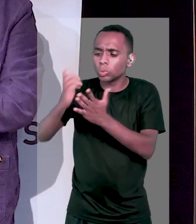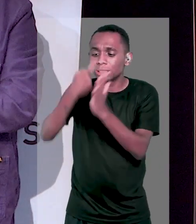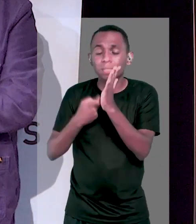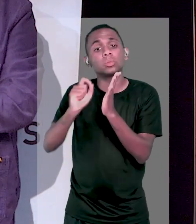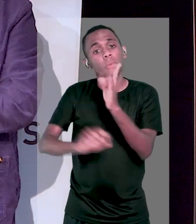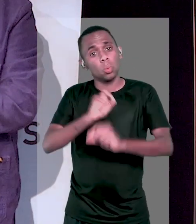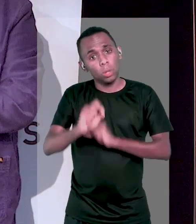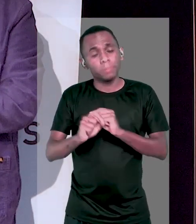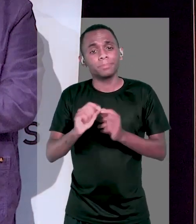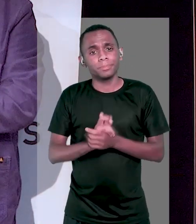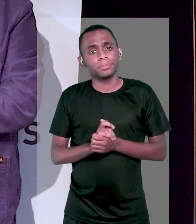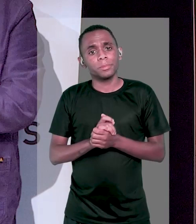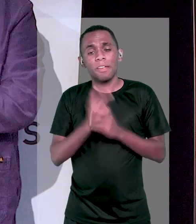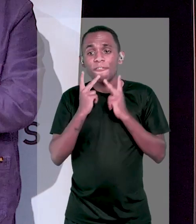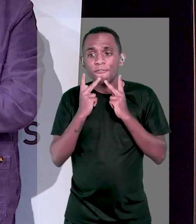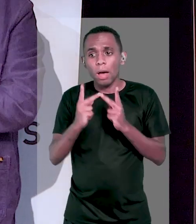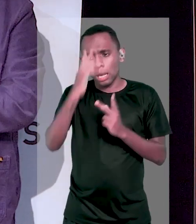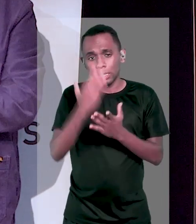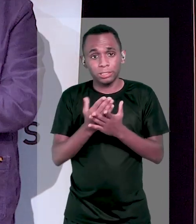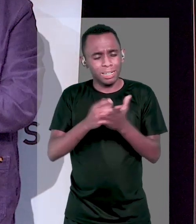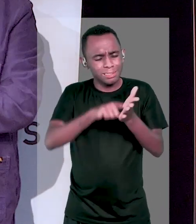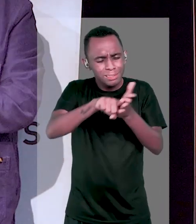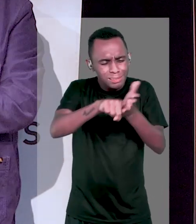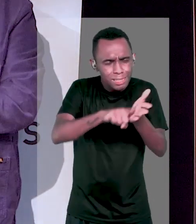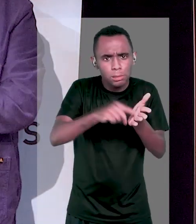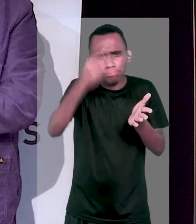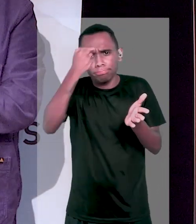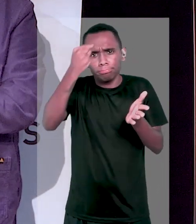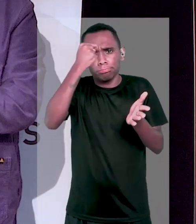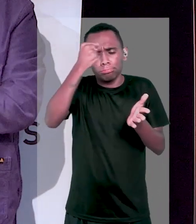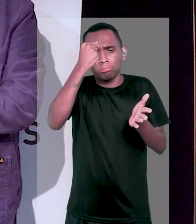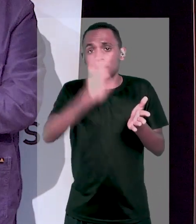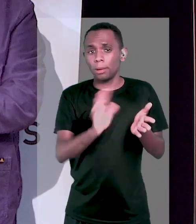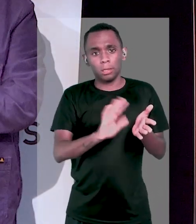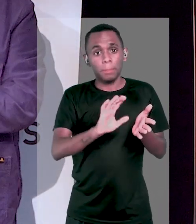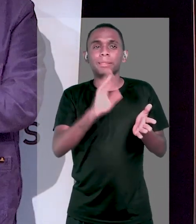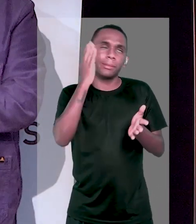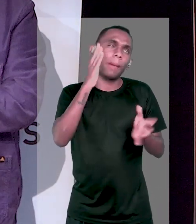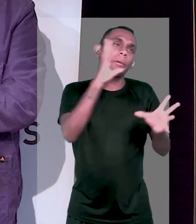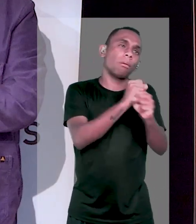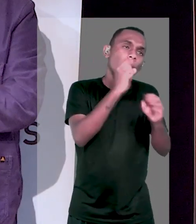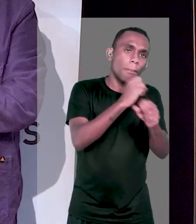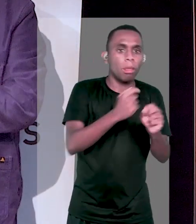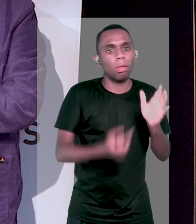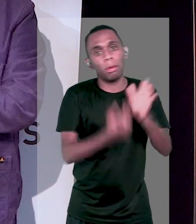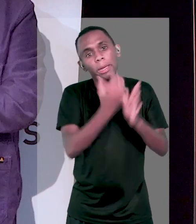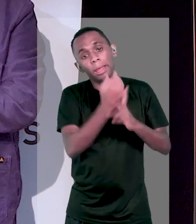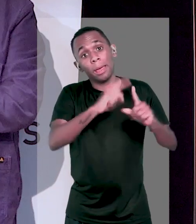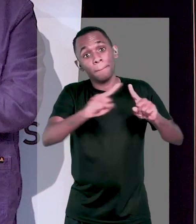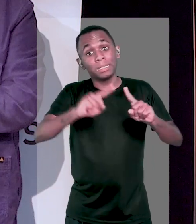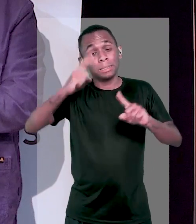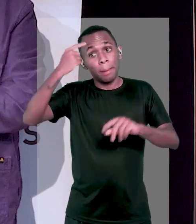dois pilares que garantiram a sociedade e o pensamento, que eram a ciência e o saber, eles